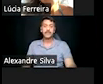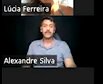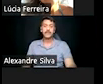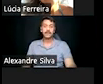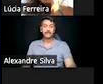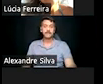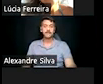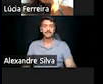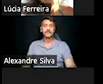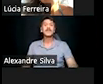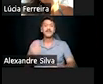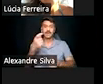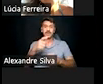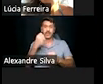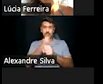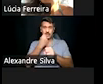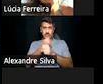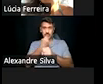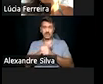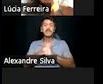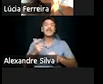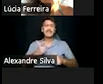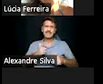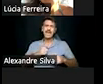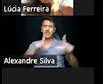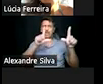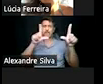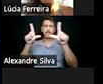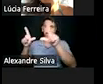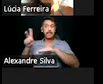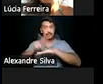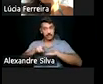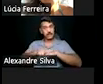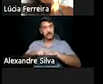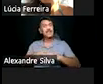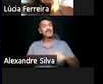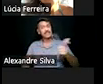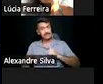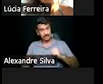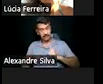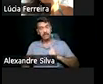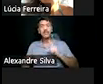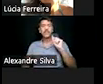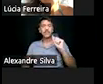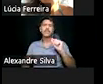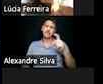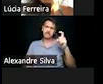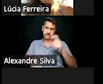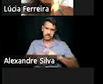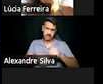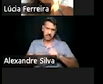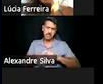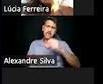tem os vitrais que mostram o material da megafauna, estava sendo feito, e aqui é o momento, então, lembrando